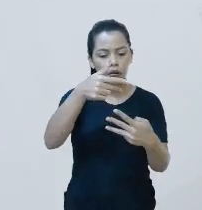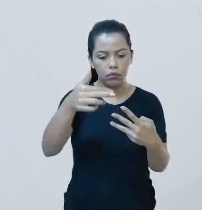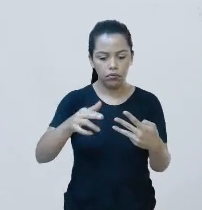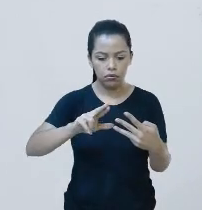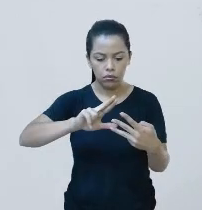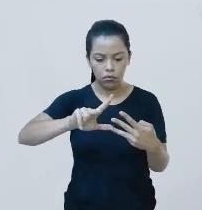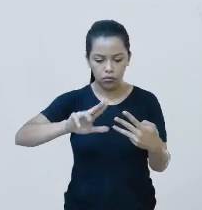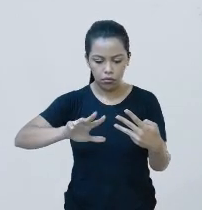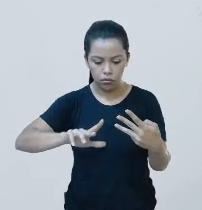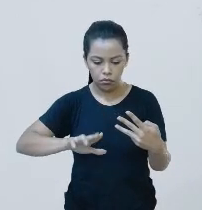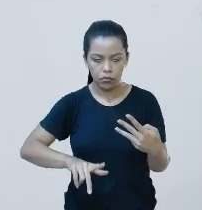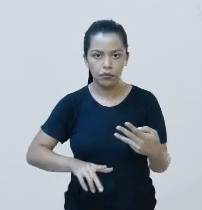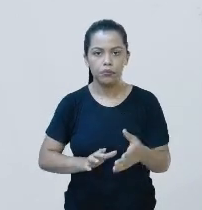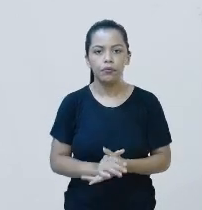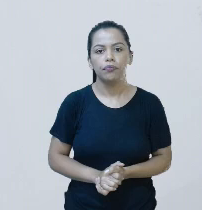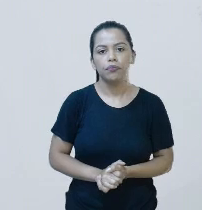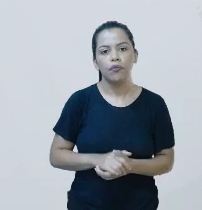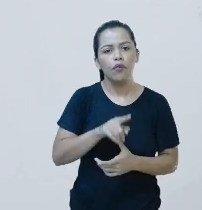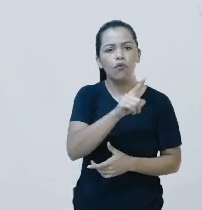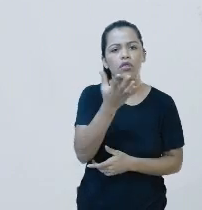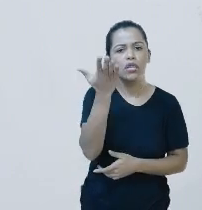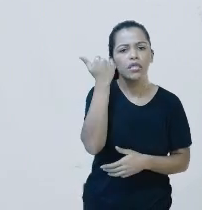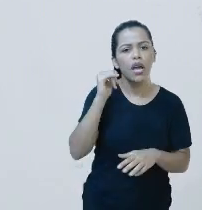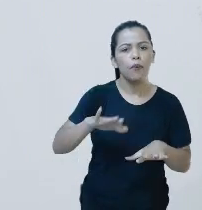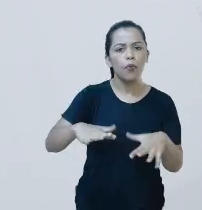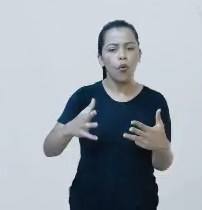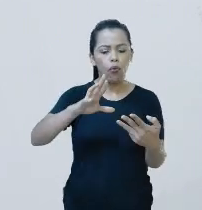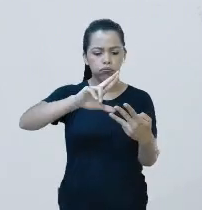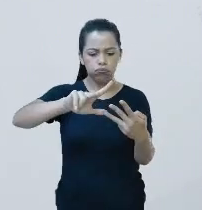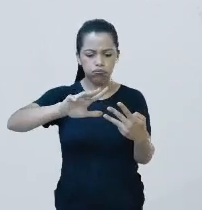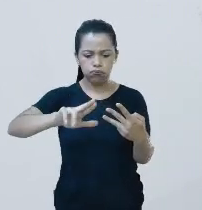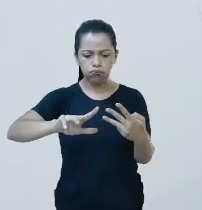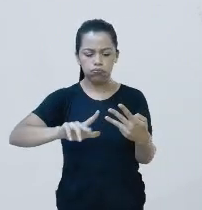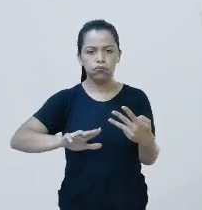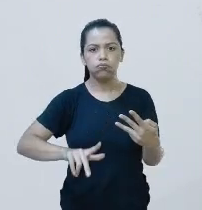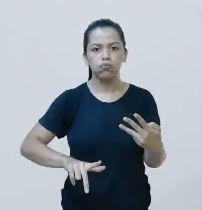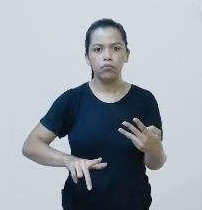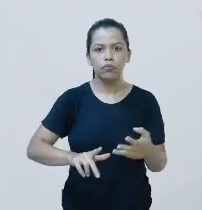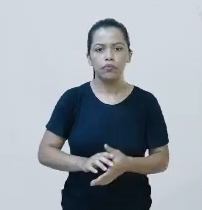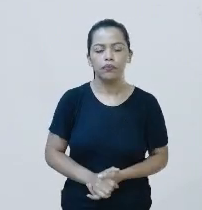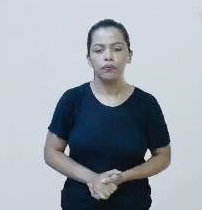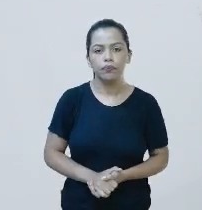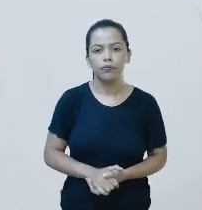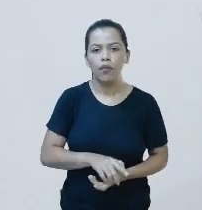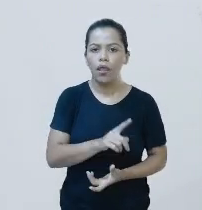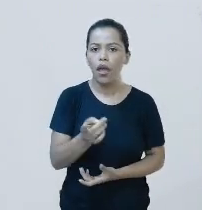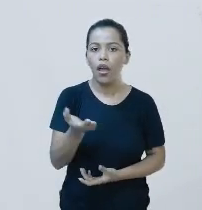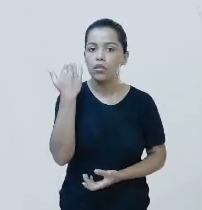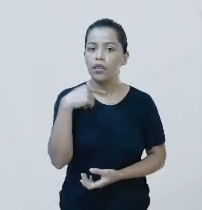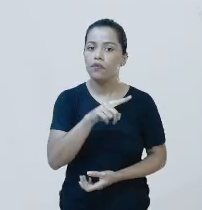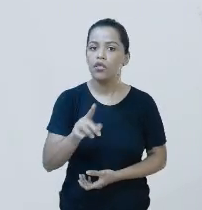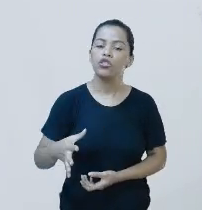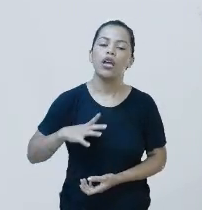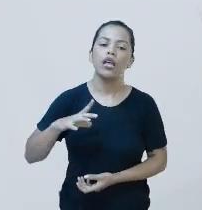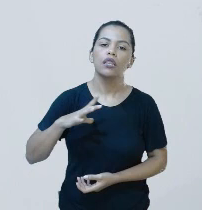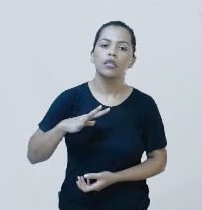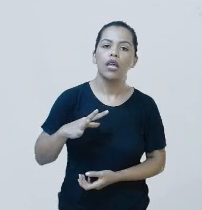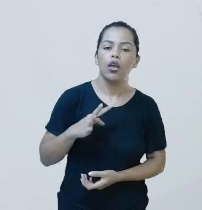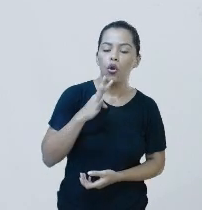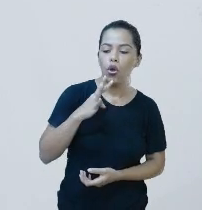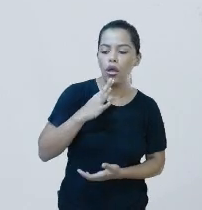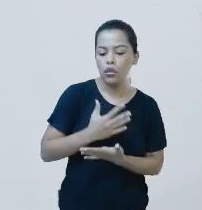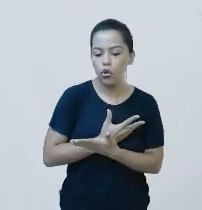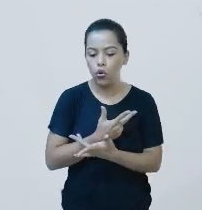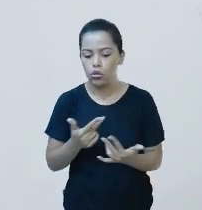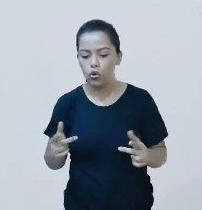é a diferença entre notícia, reportagem e documentário? Eu sei que você já tem um bom conhecimento sobre